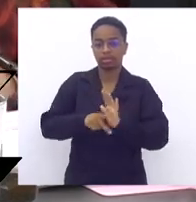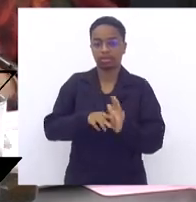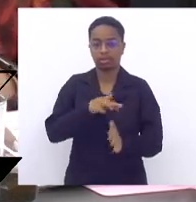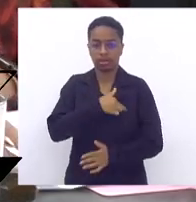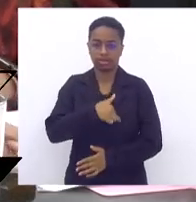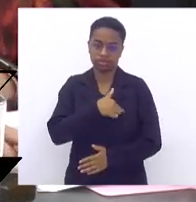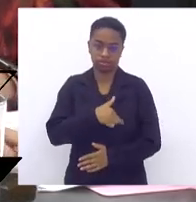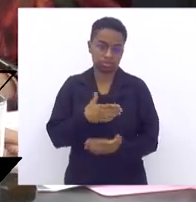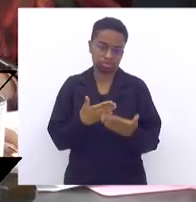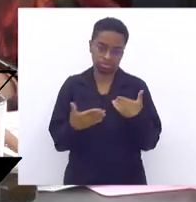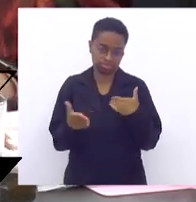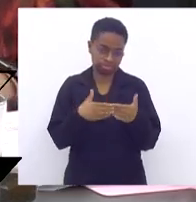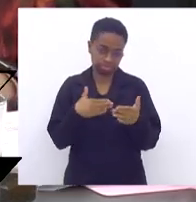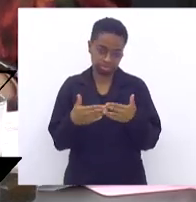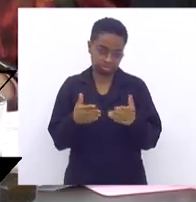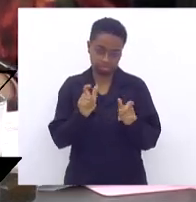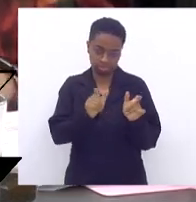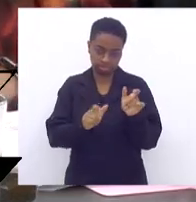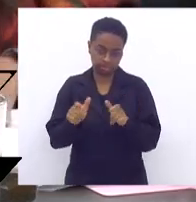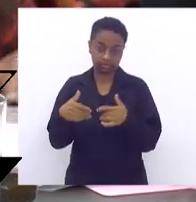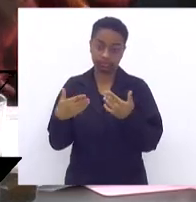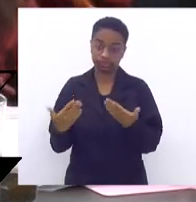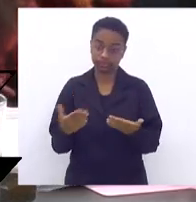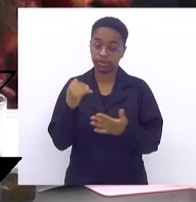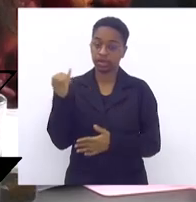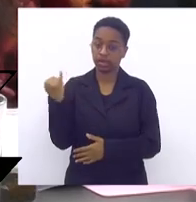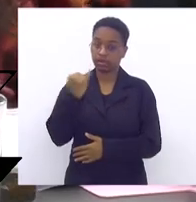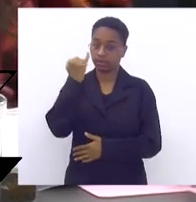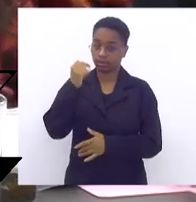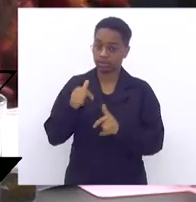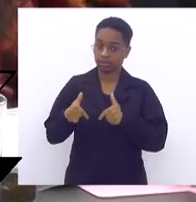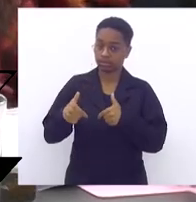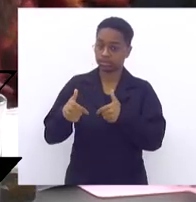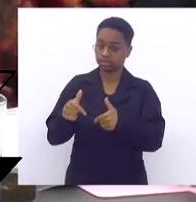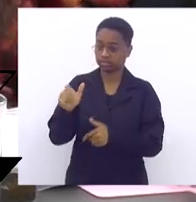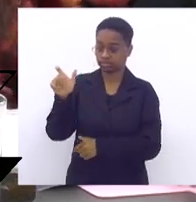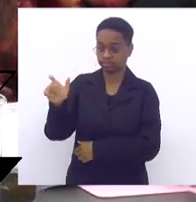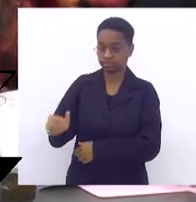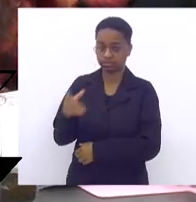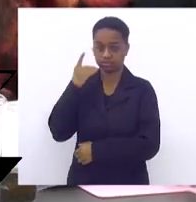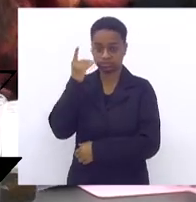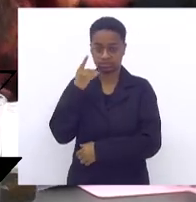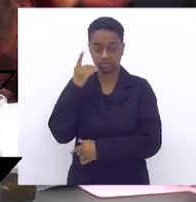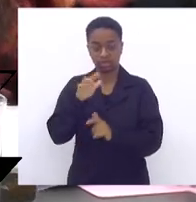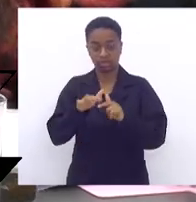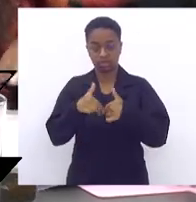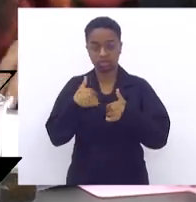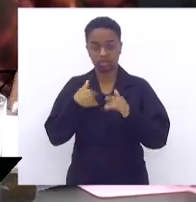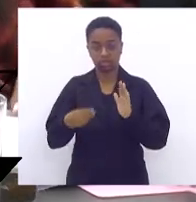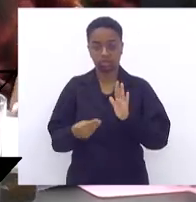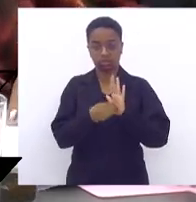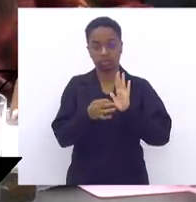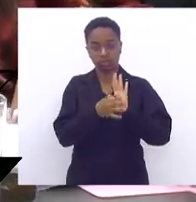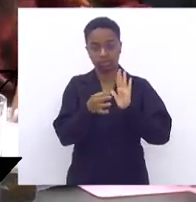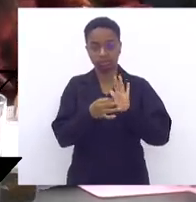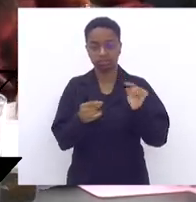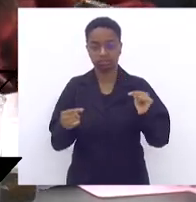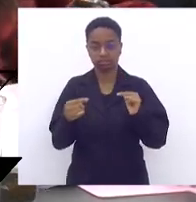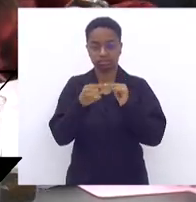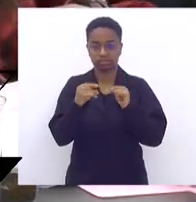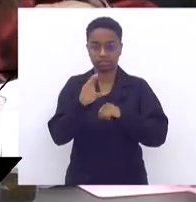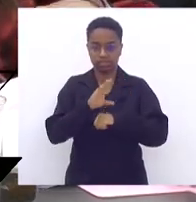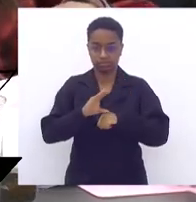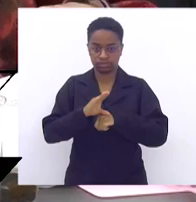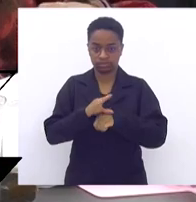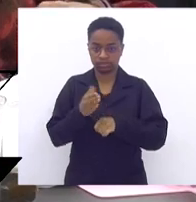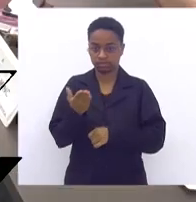qual for. Então, é importante a iniciativa do deputado, por isso, o meu parecer é pela constitucionalidade.